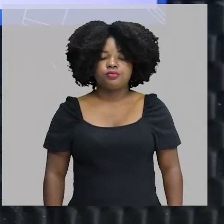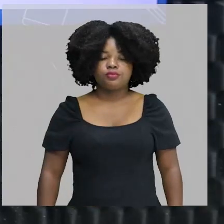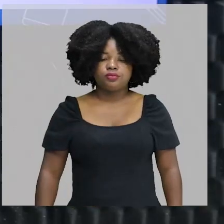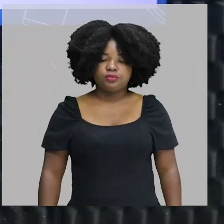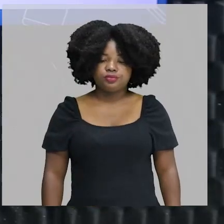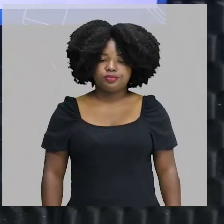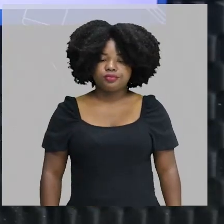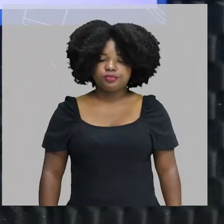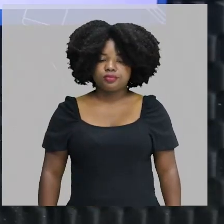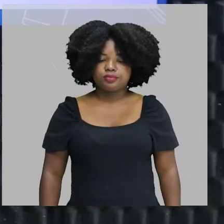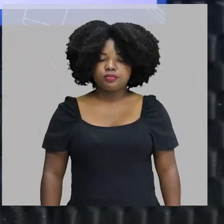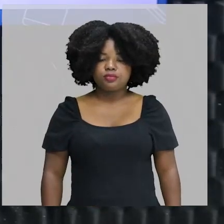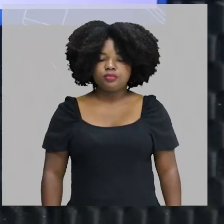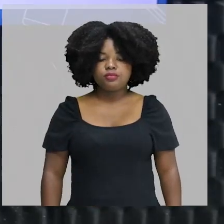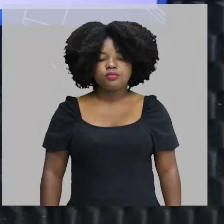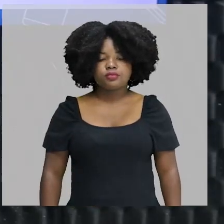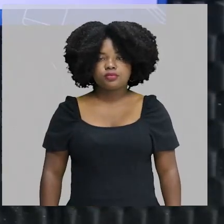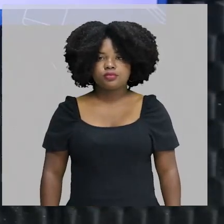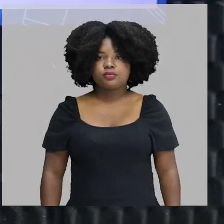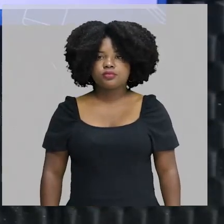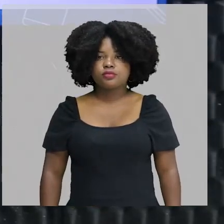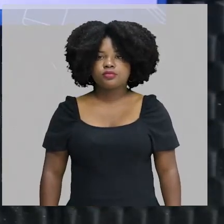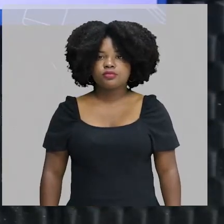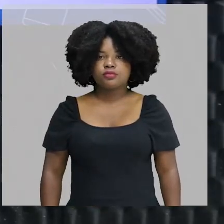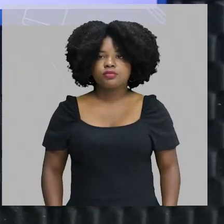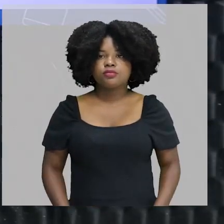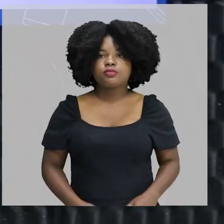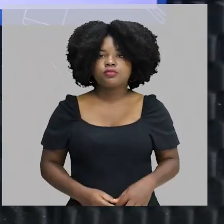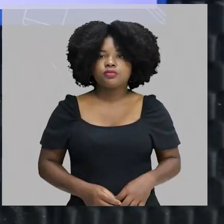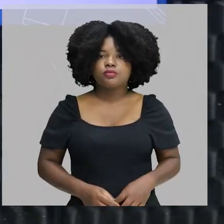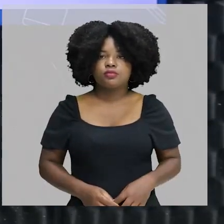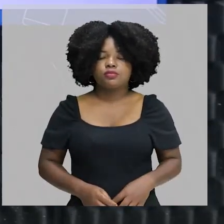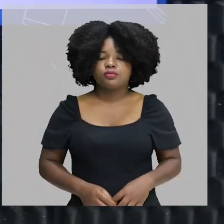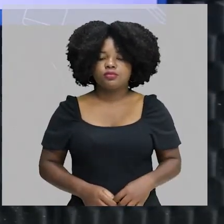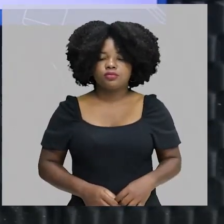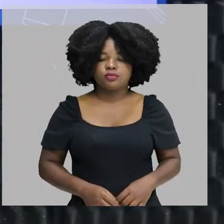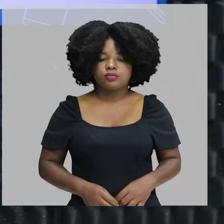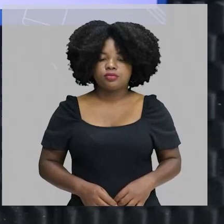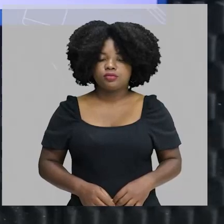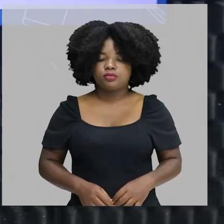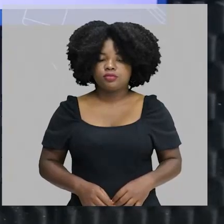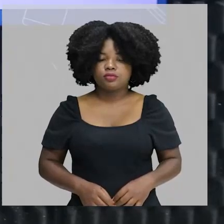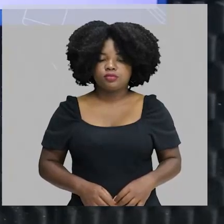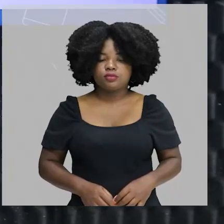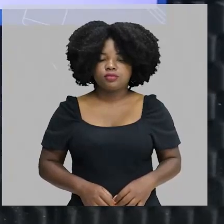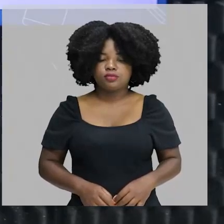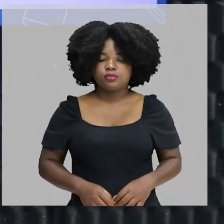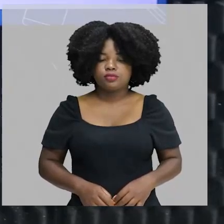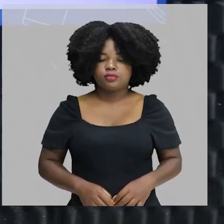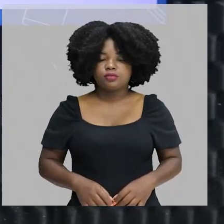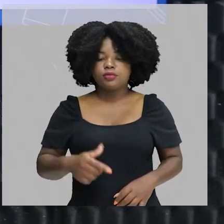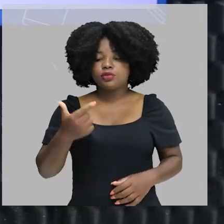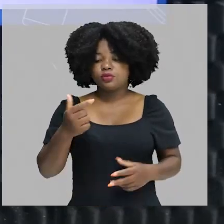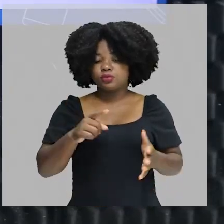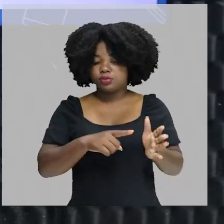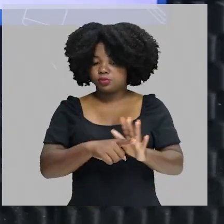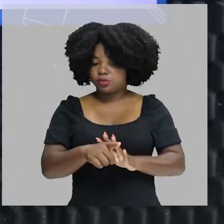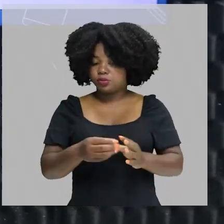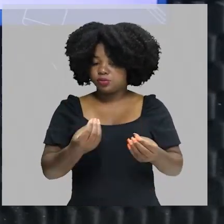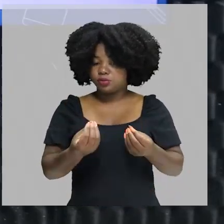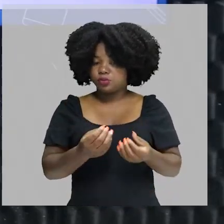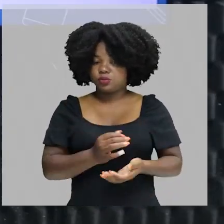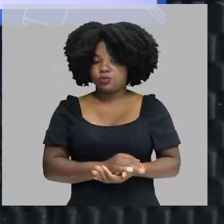de sulfato ferroso produzida e o volume de gás de hidrogênio liberado? 2 perguntas, então vamos